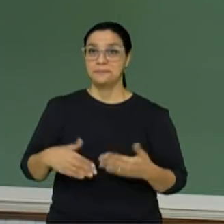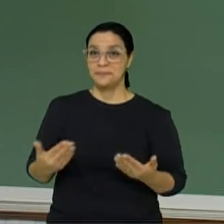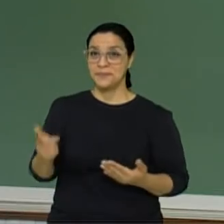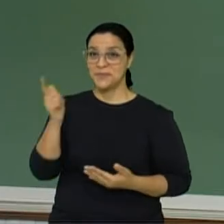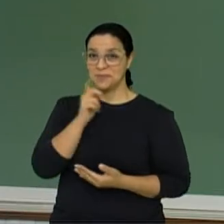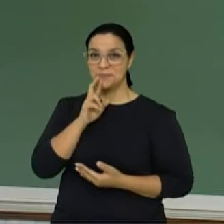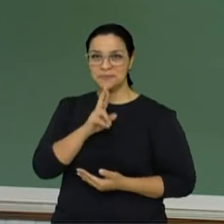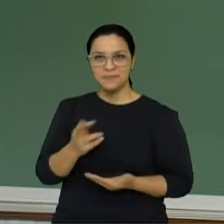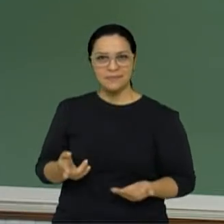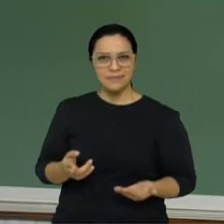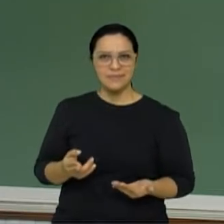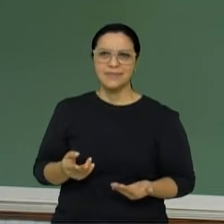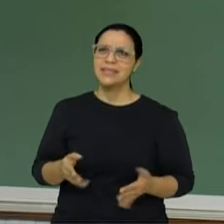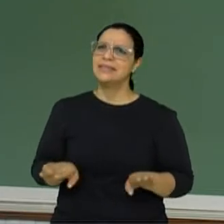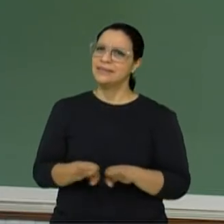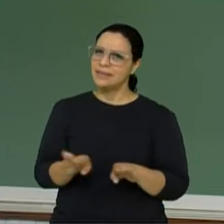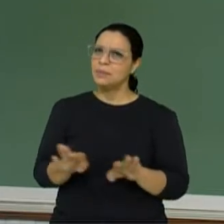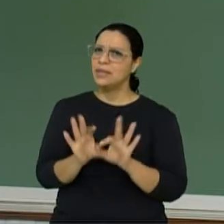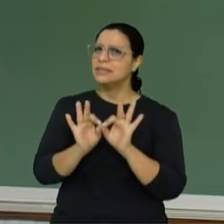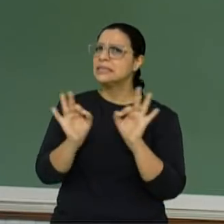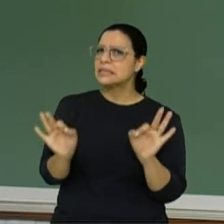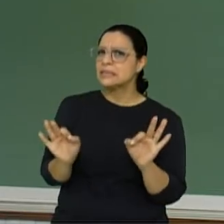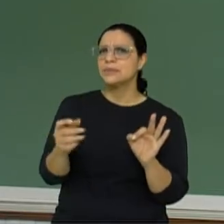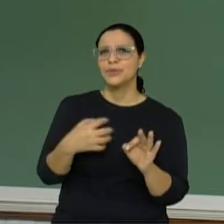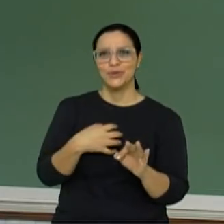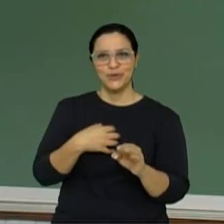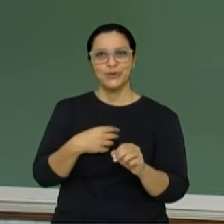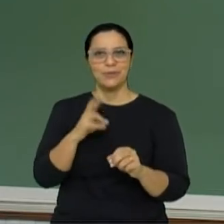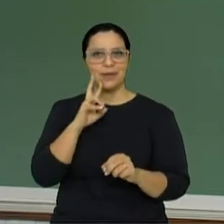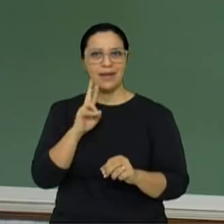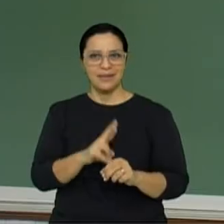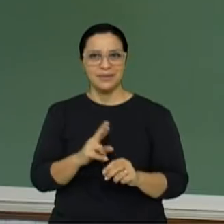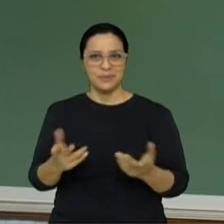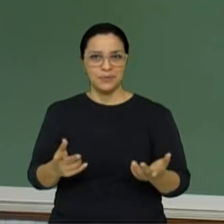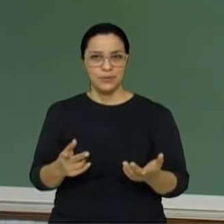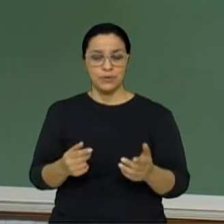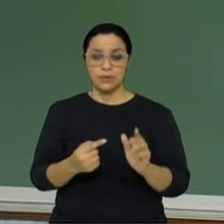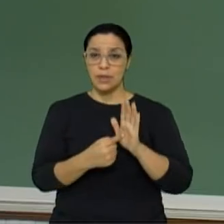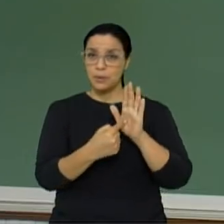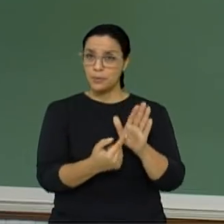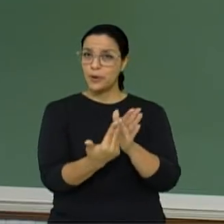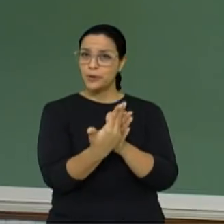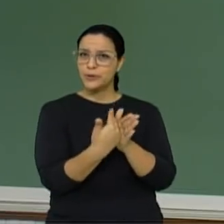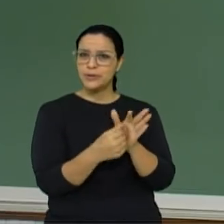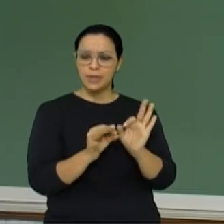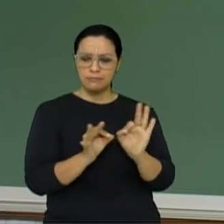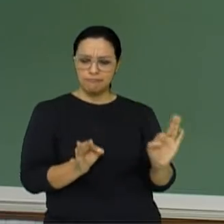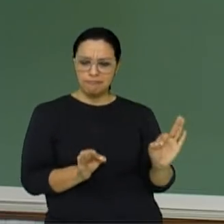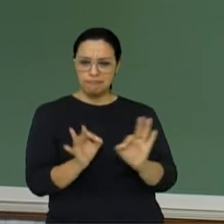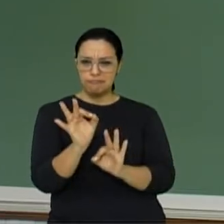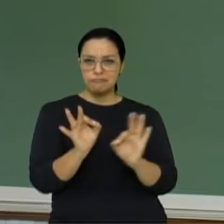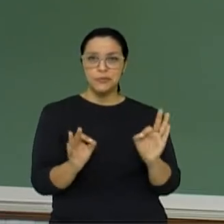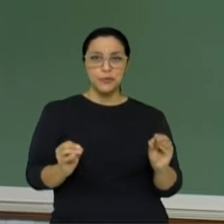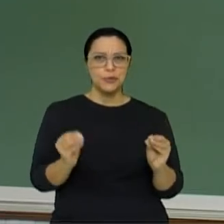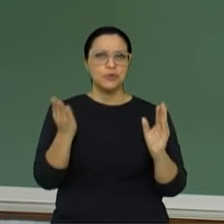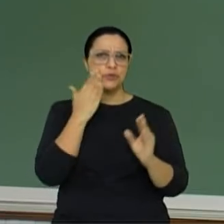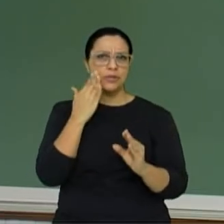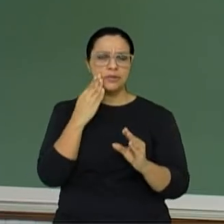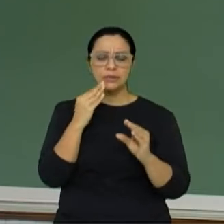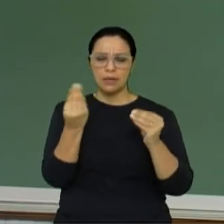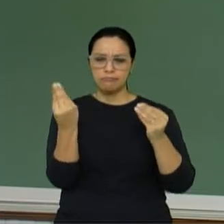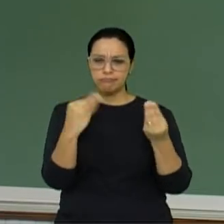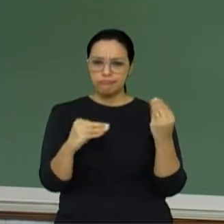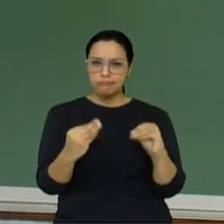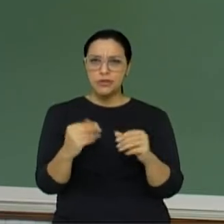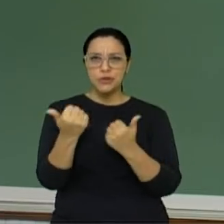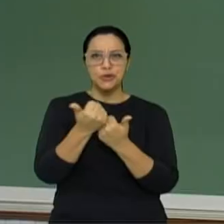E aí, conseguiram? Esse também é um exercício bem simples, né? Como a figura traz para a gente ali já todas as medidas que a gente precisa, né? Não